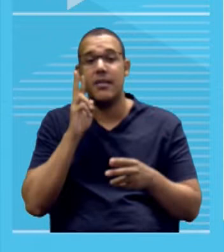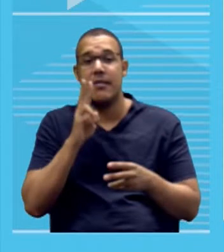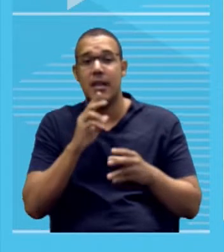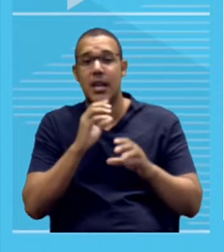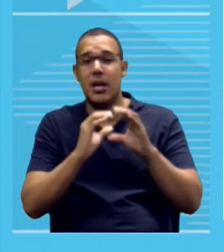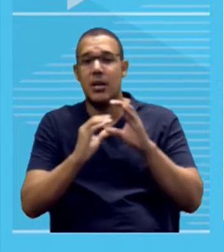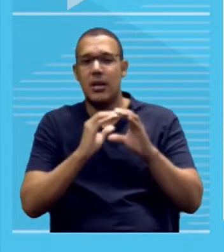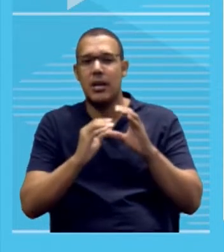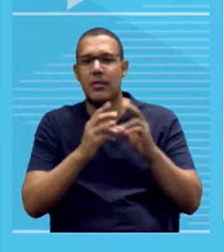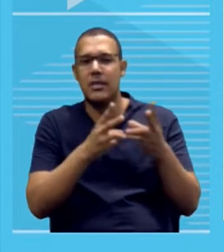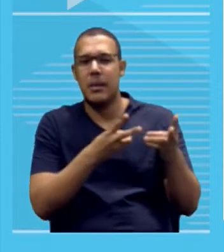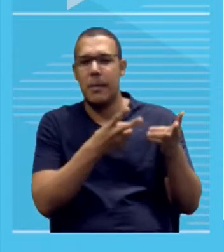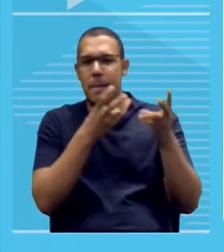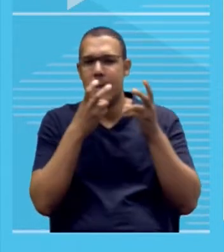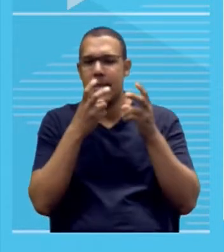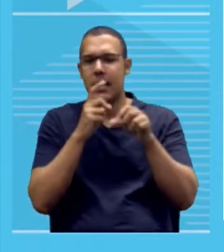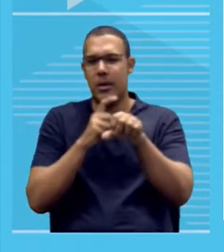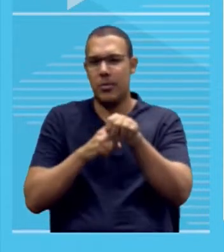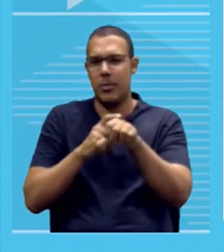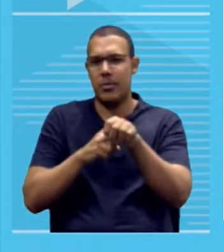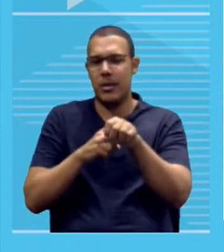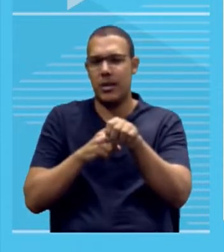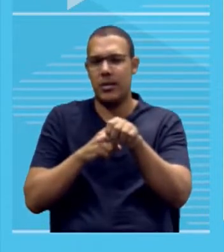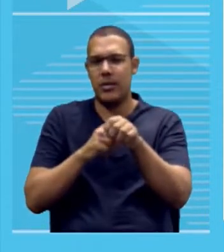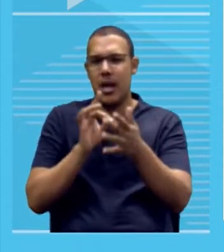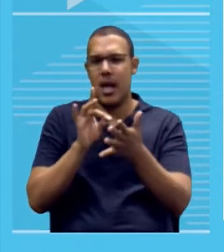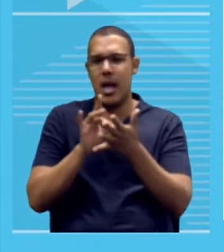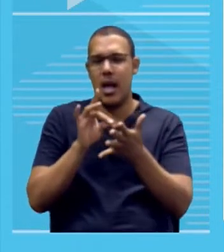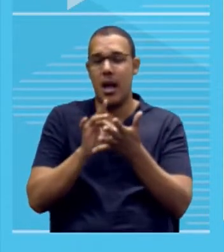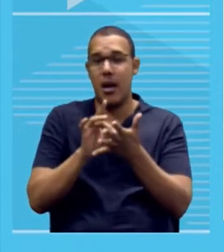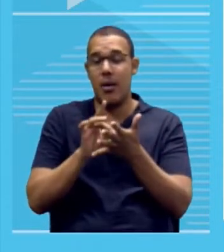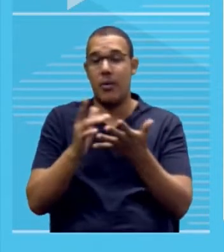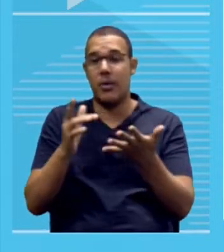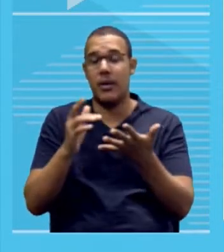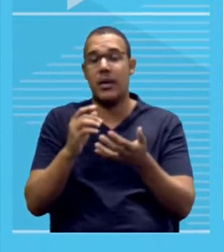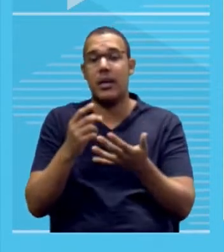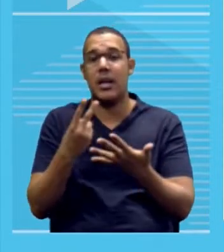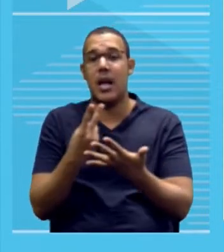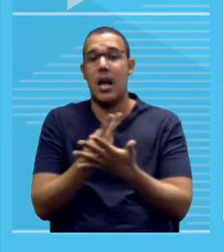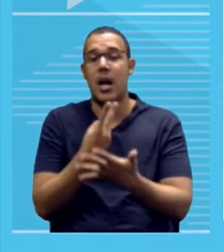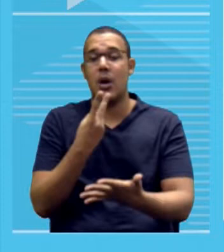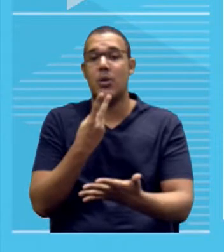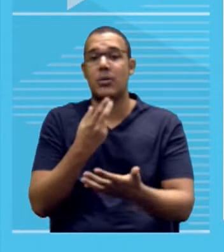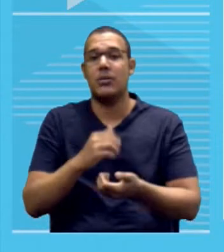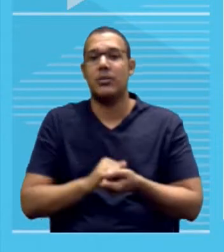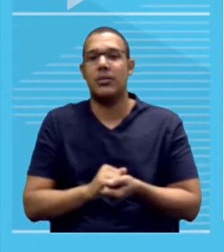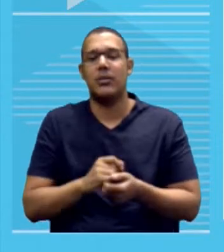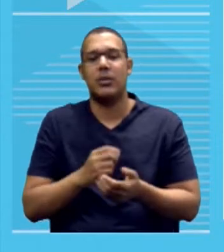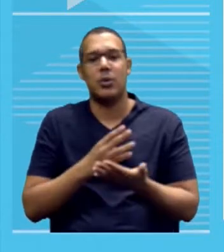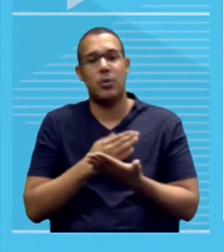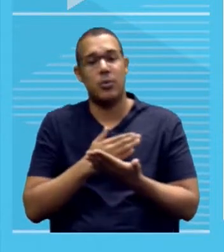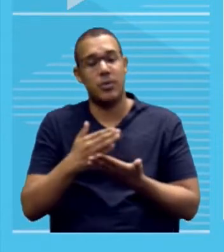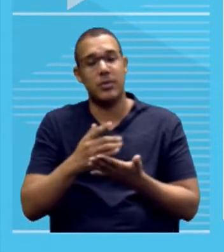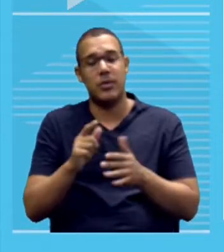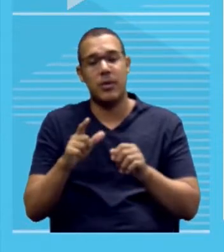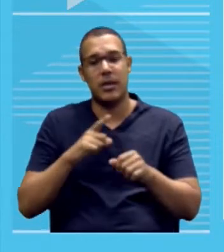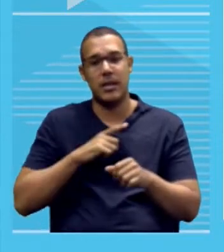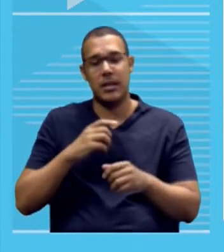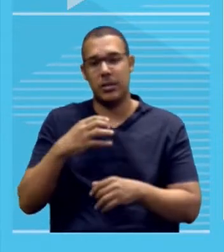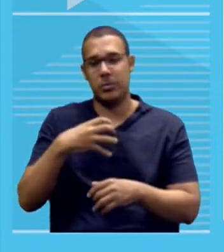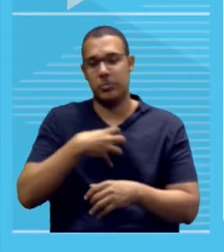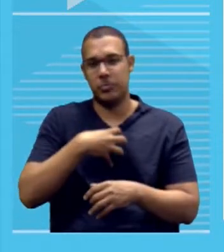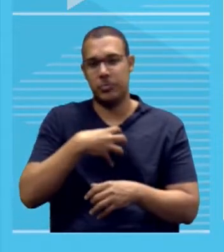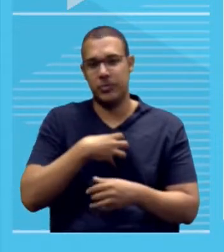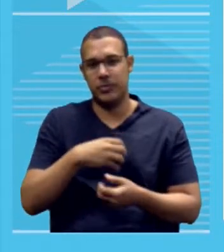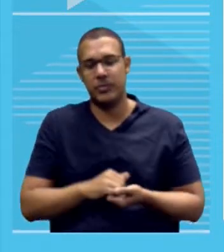você percebe a situação real que aquilo tomou é sentido né E aí a gente da